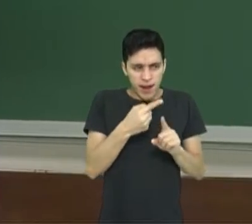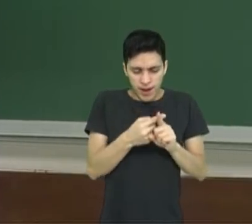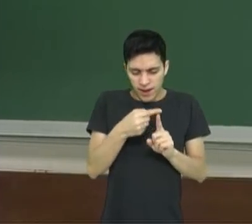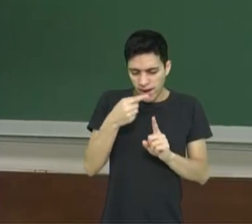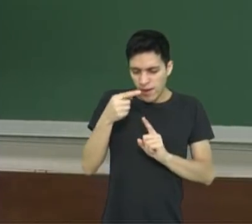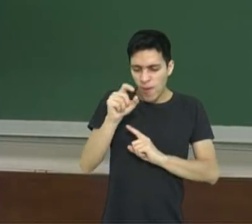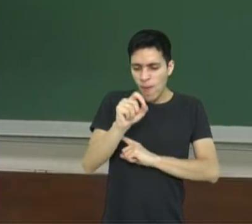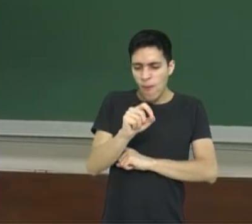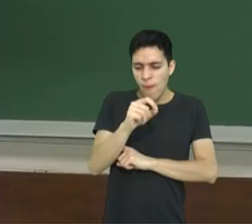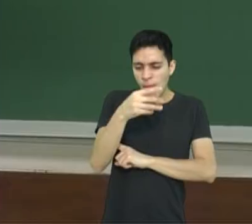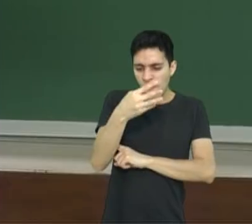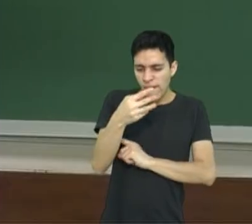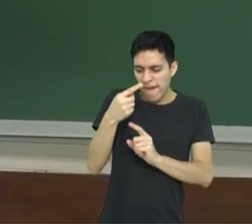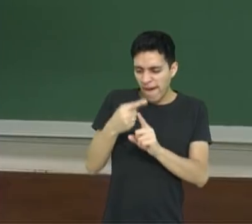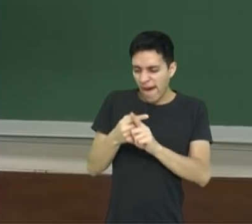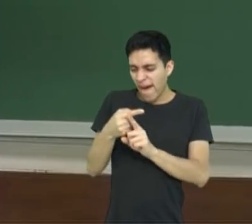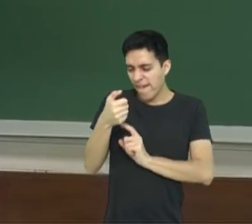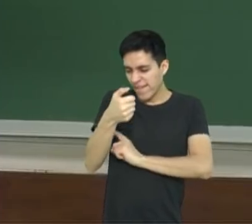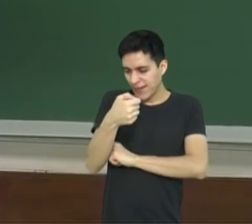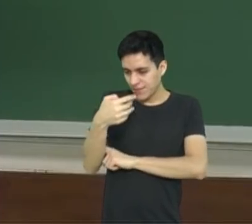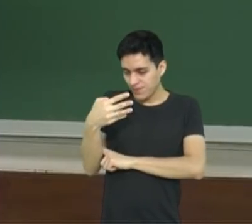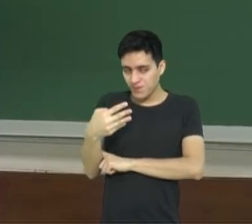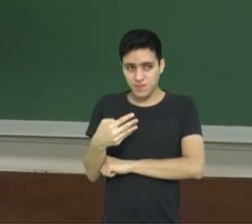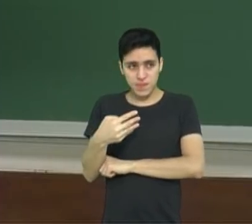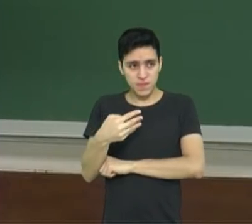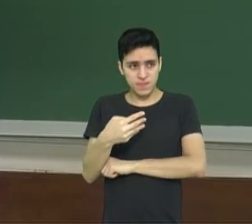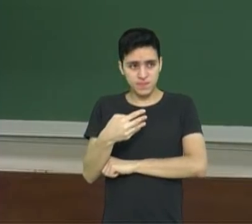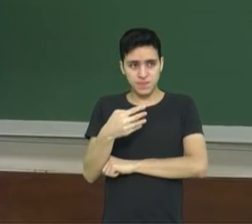mais 4 vezes 14,